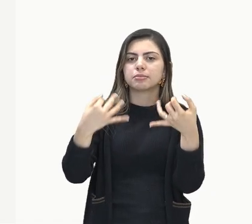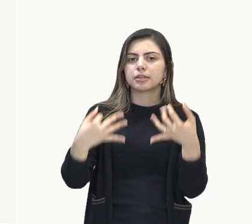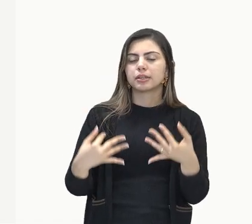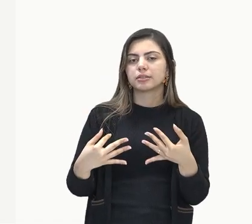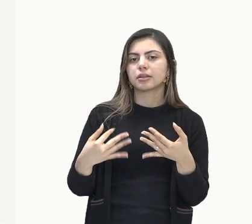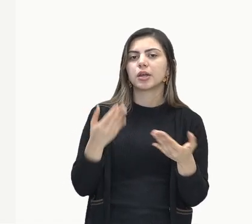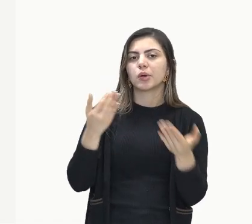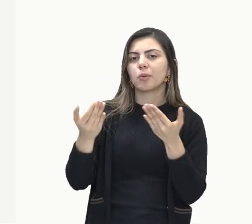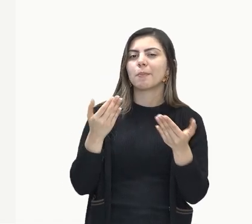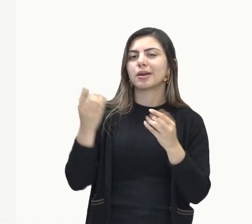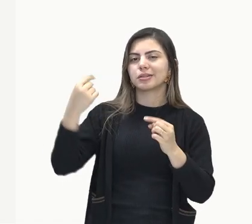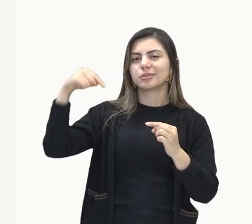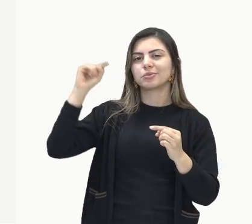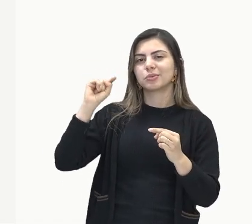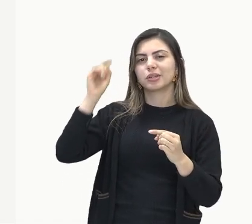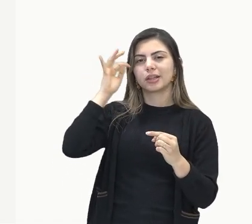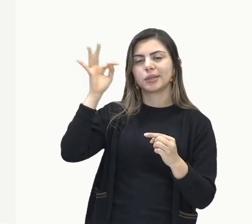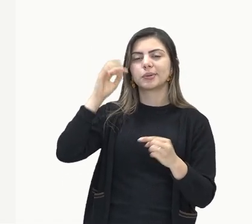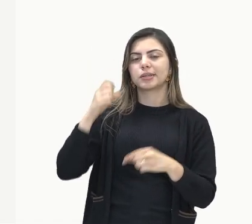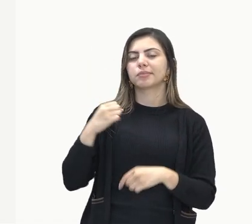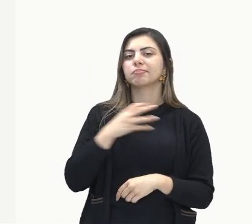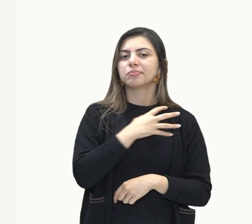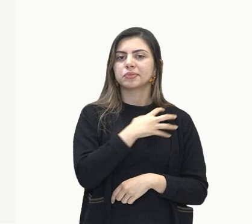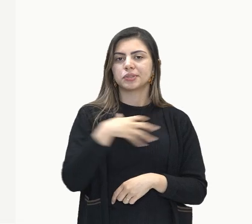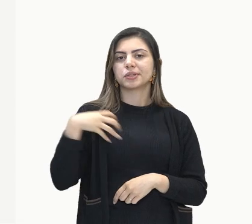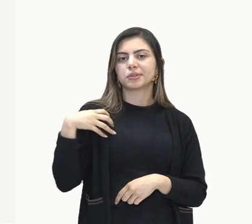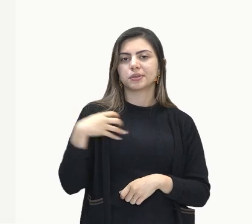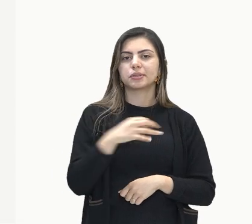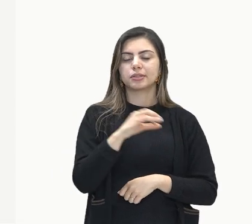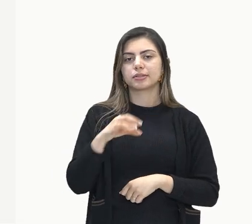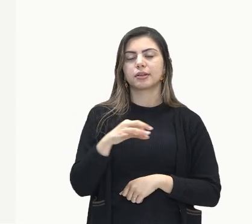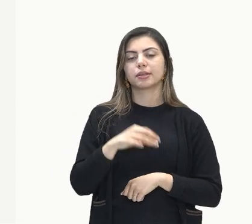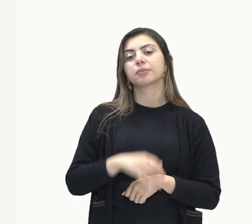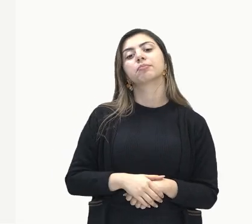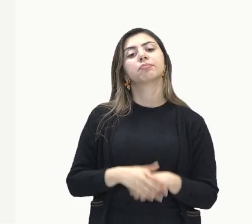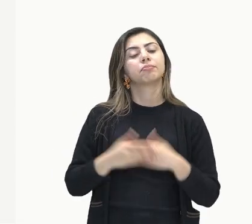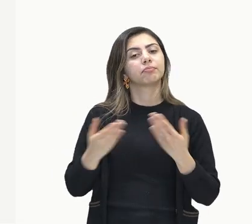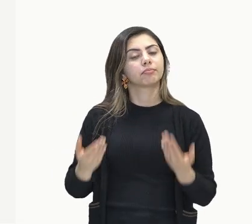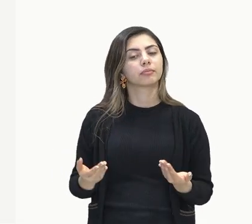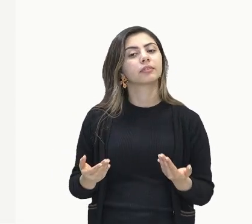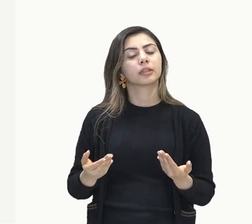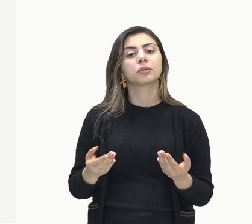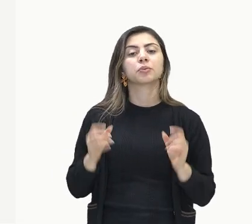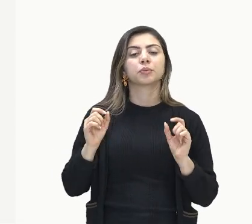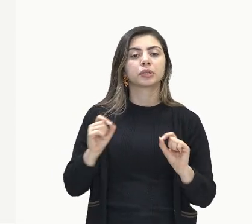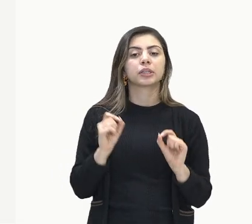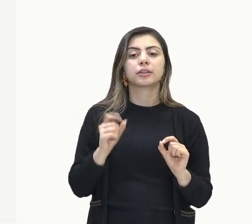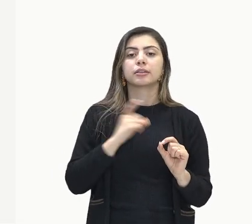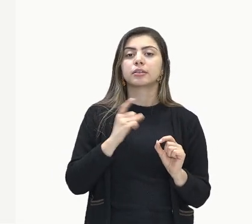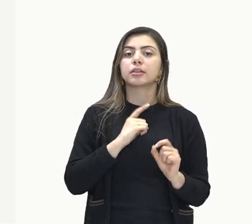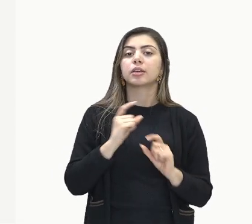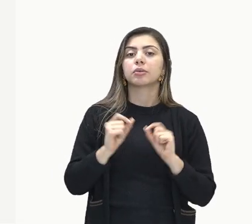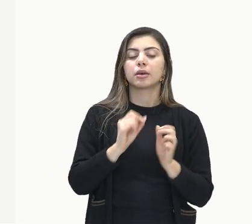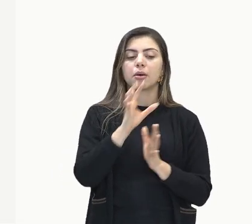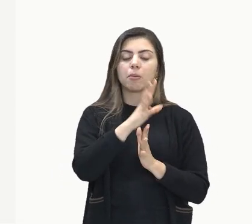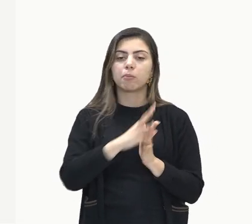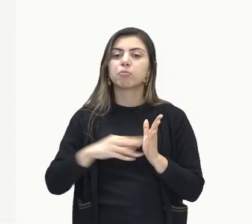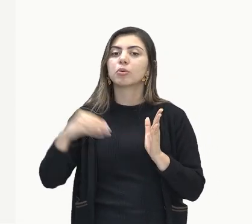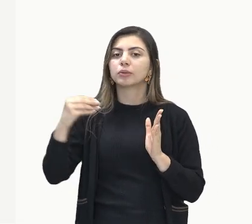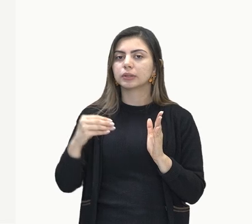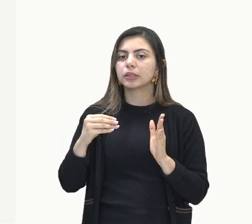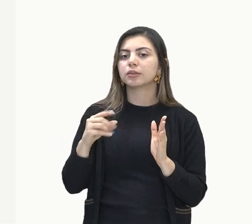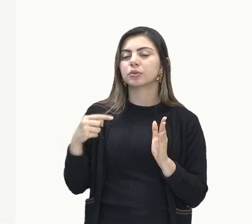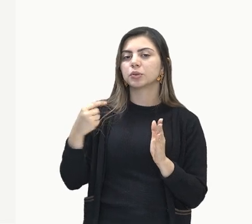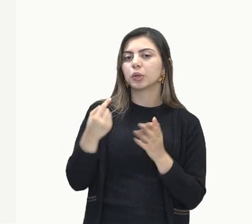modelo de Aristóteles. Tá certo, pessoal? Então, dessa forma, então, os modelos foram